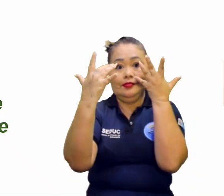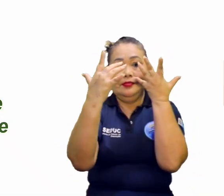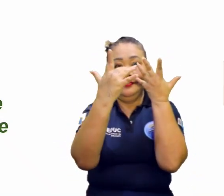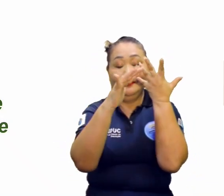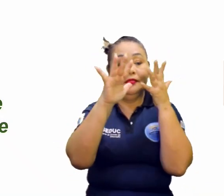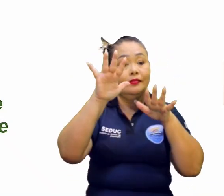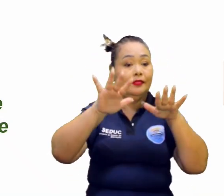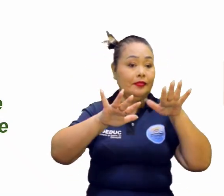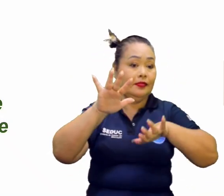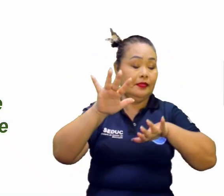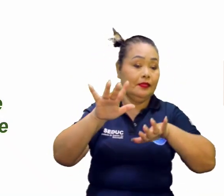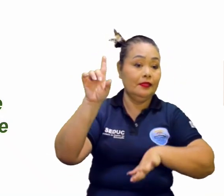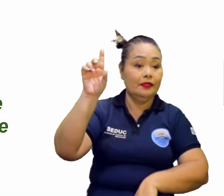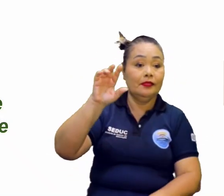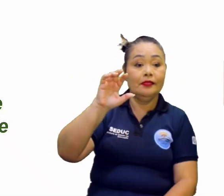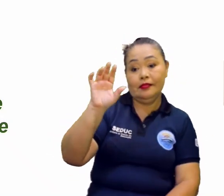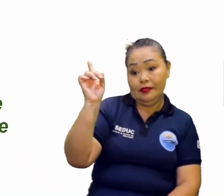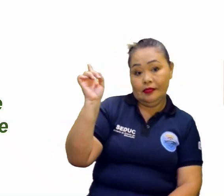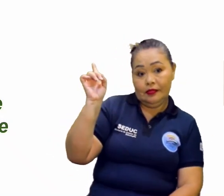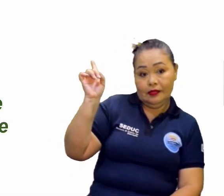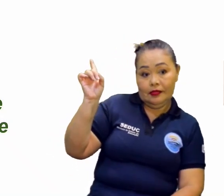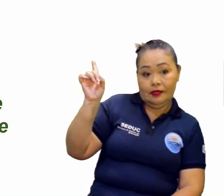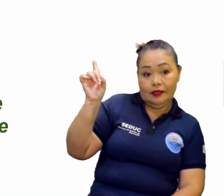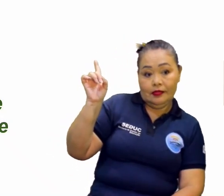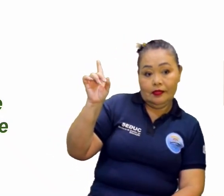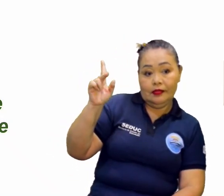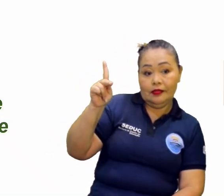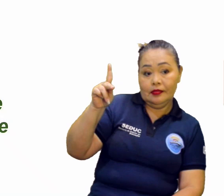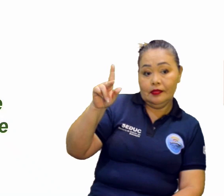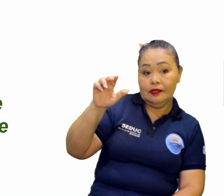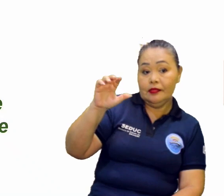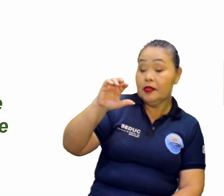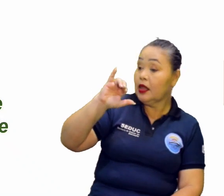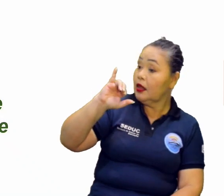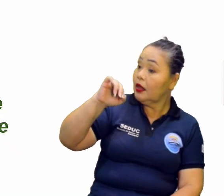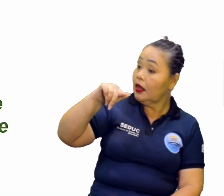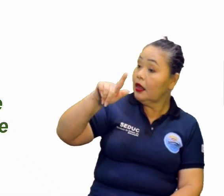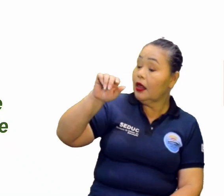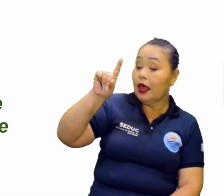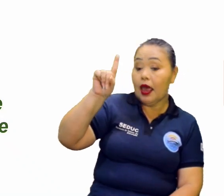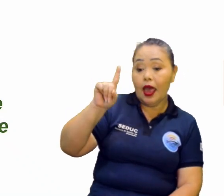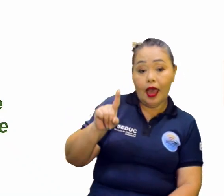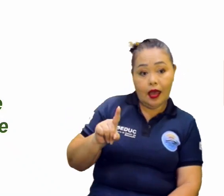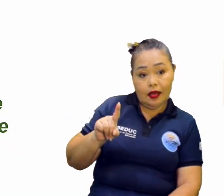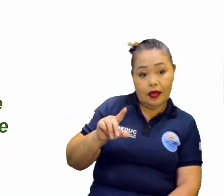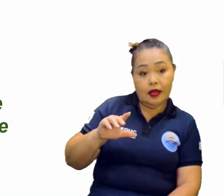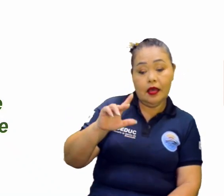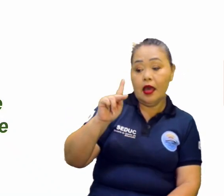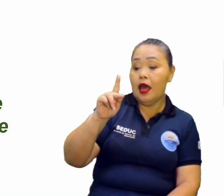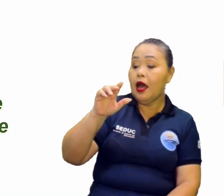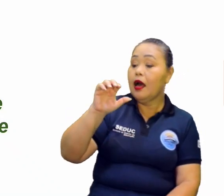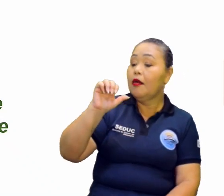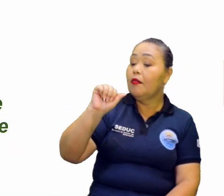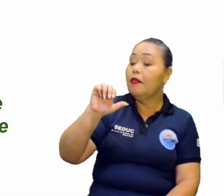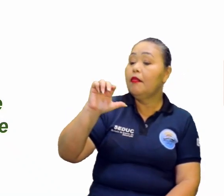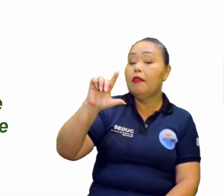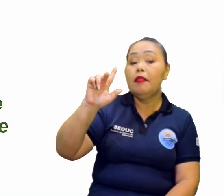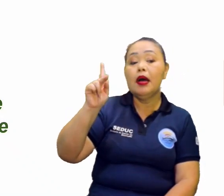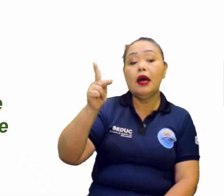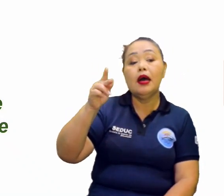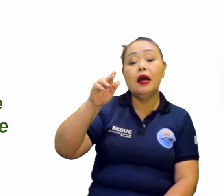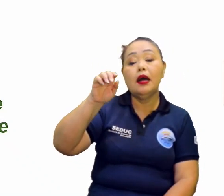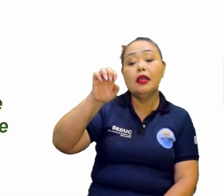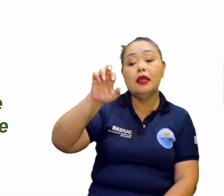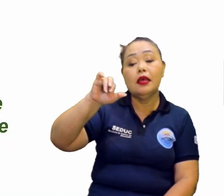O ingá, a palheteira, a leucena, eu acredito que vocês já devam conhecer